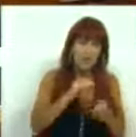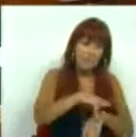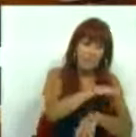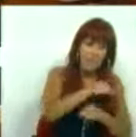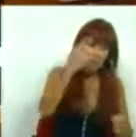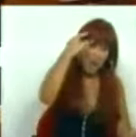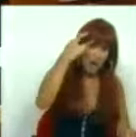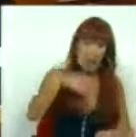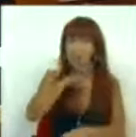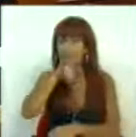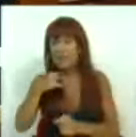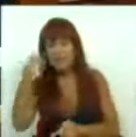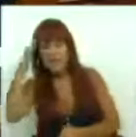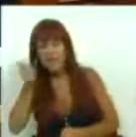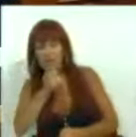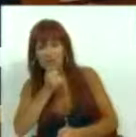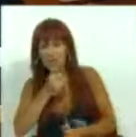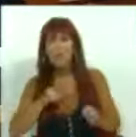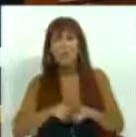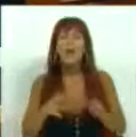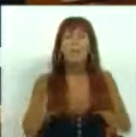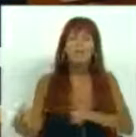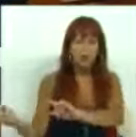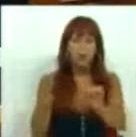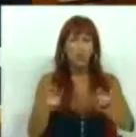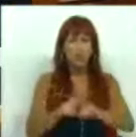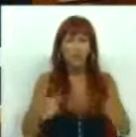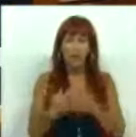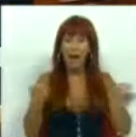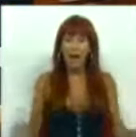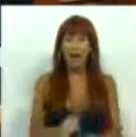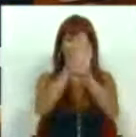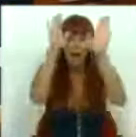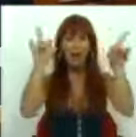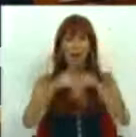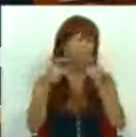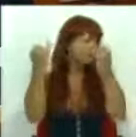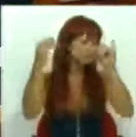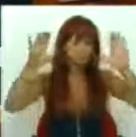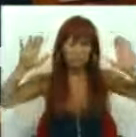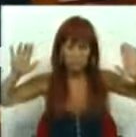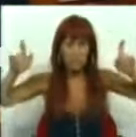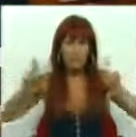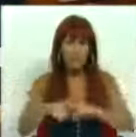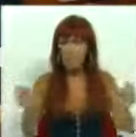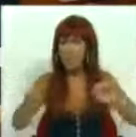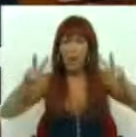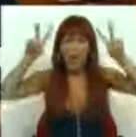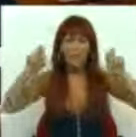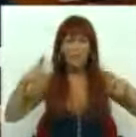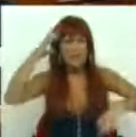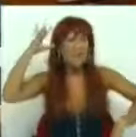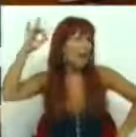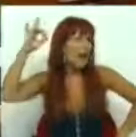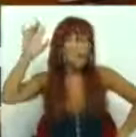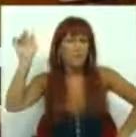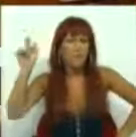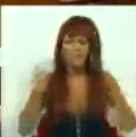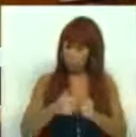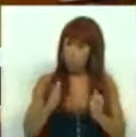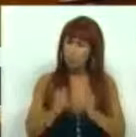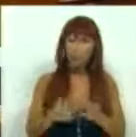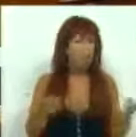médicos, quer por familiares. Importa também, nesta discussão, deixar claro que, independentemente de não haver temas tabu e de